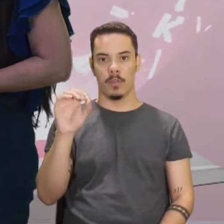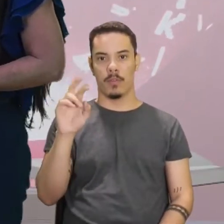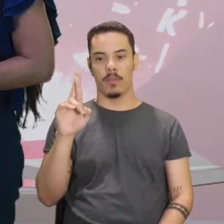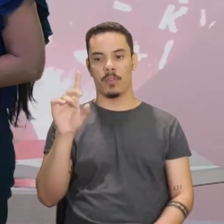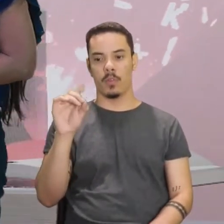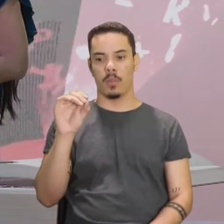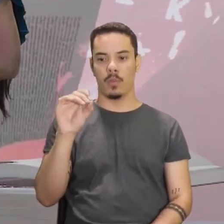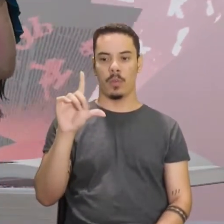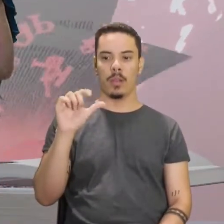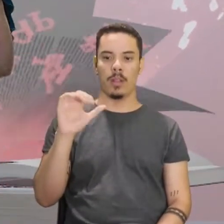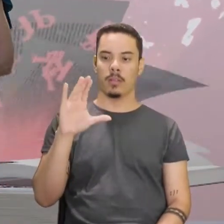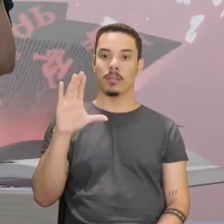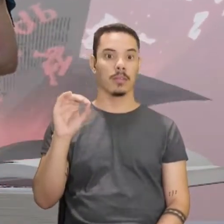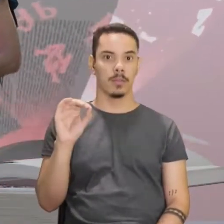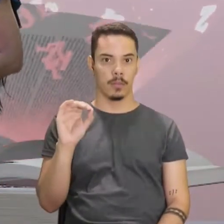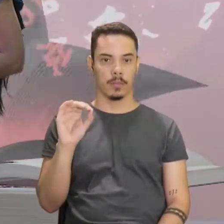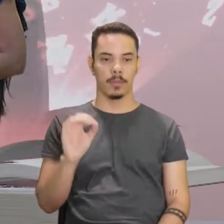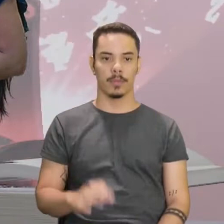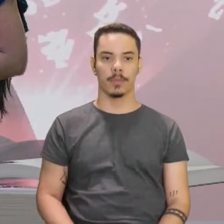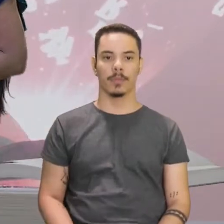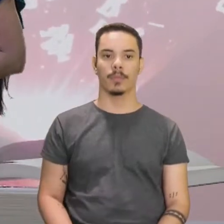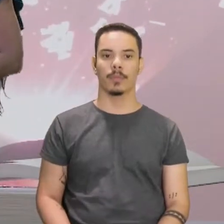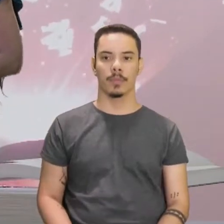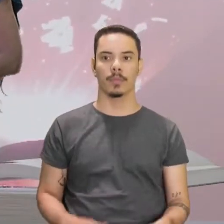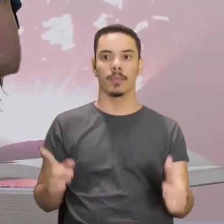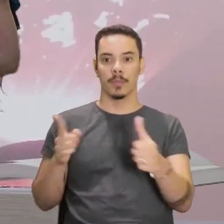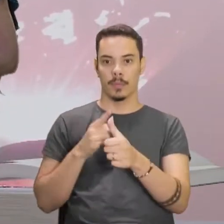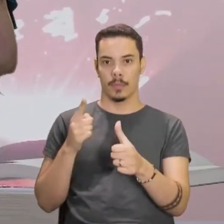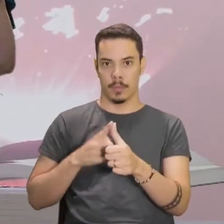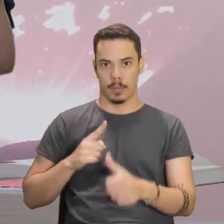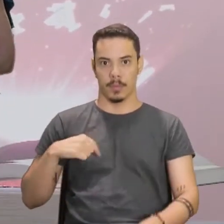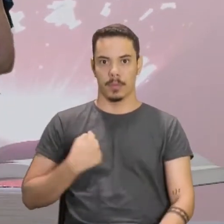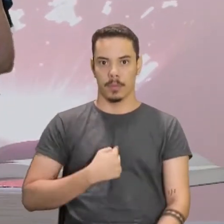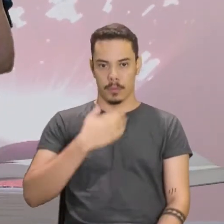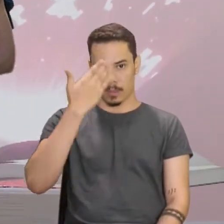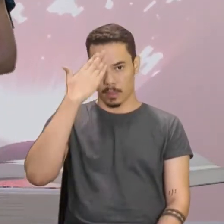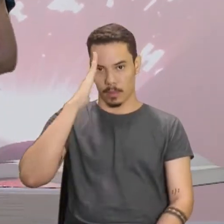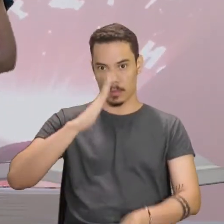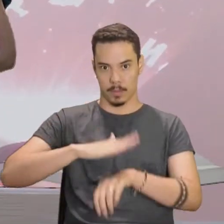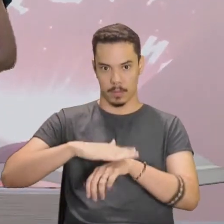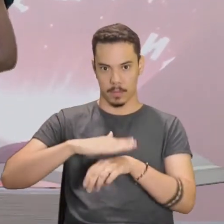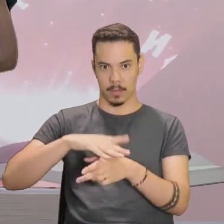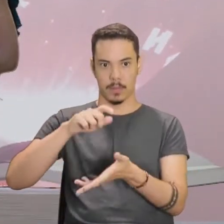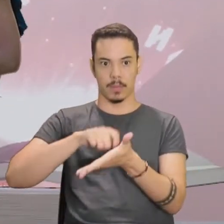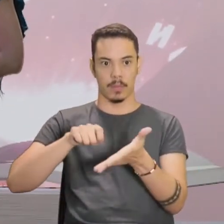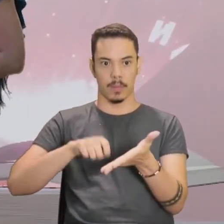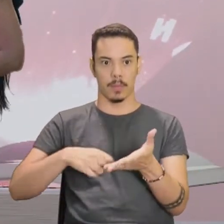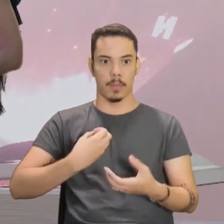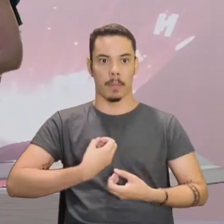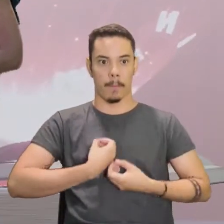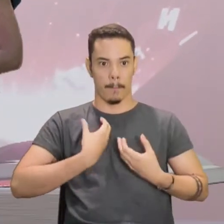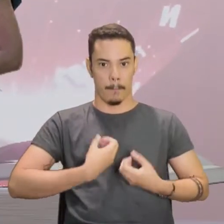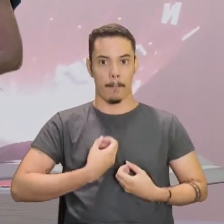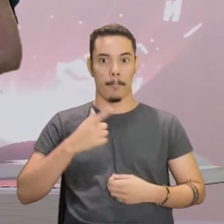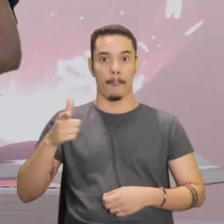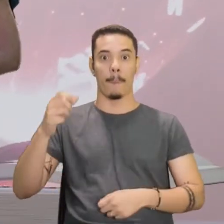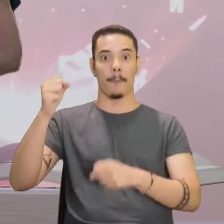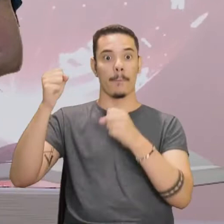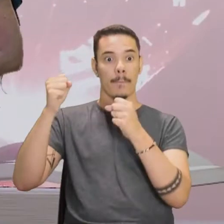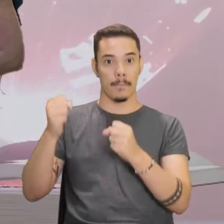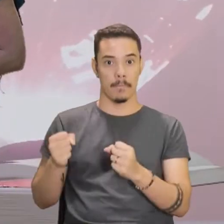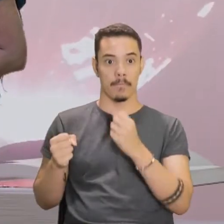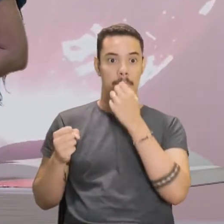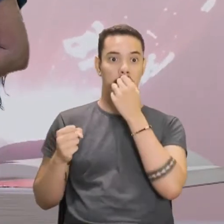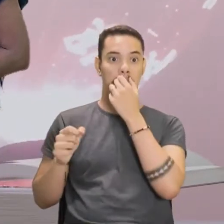Então, primeiro a gente tem que entender que Camões, como todo poeta, existe essa licença que ele tem. Sim. É